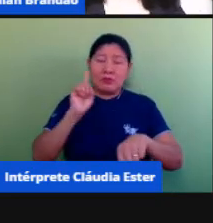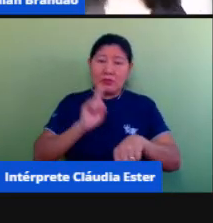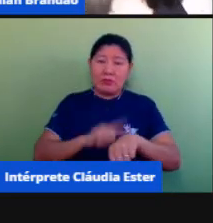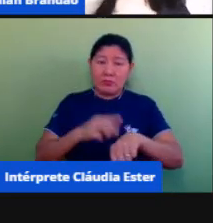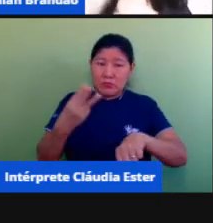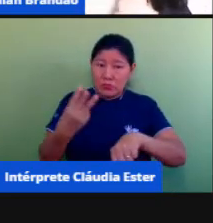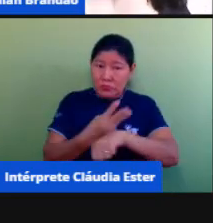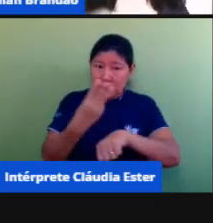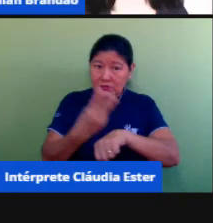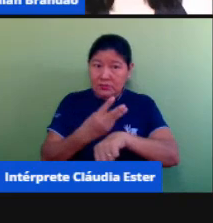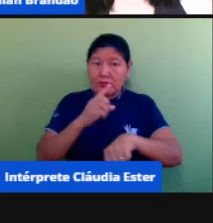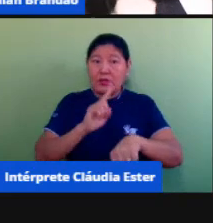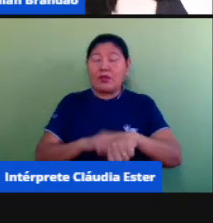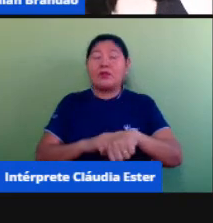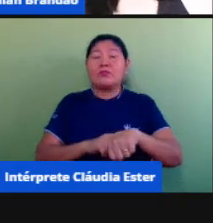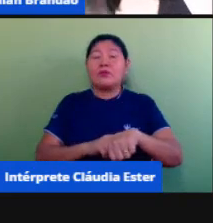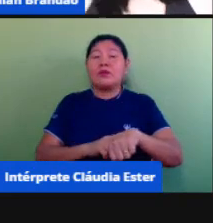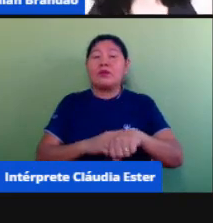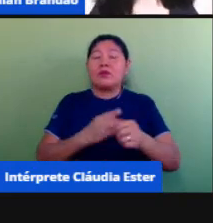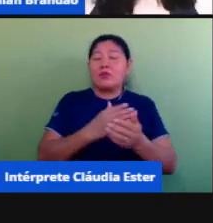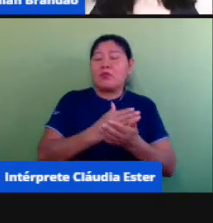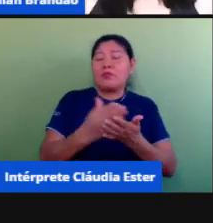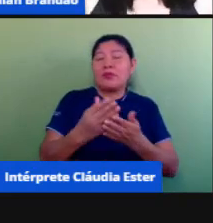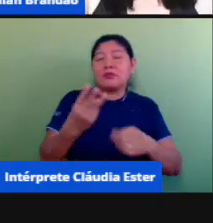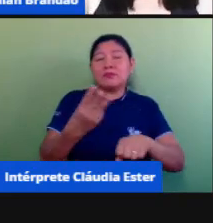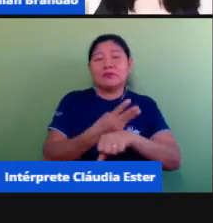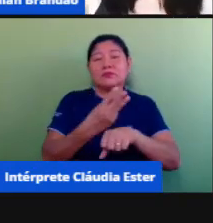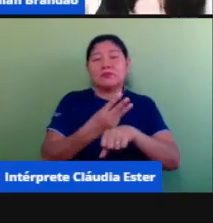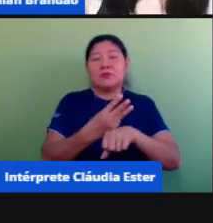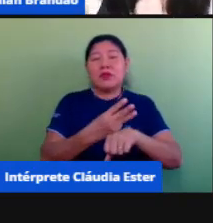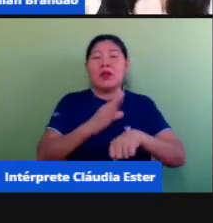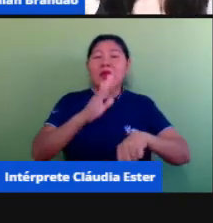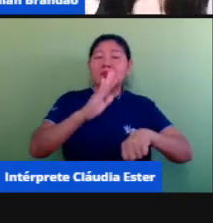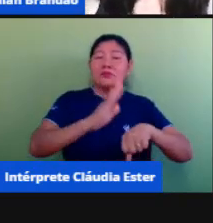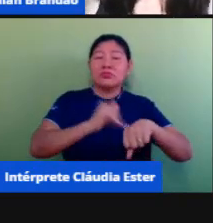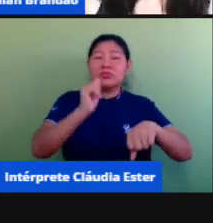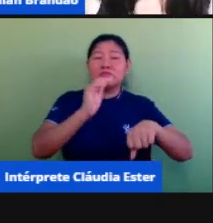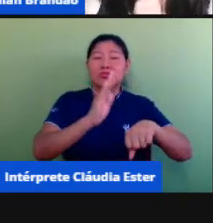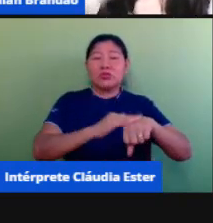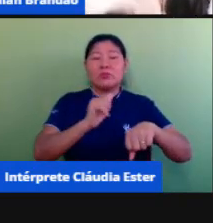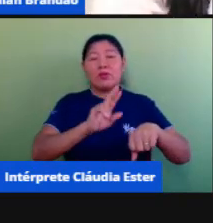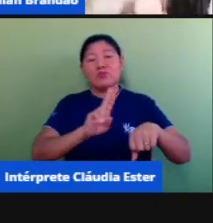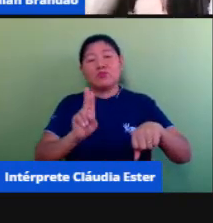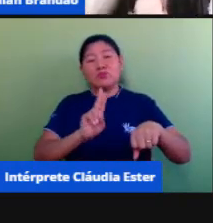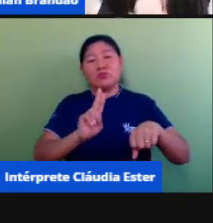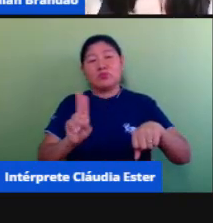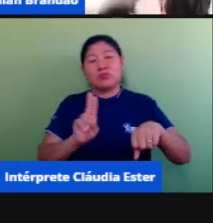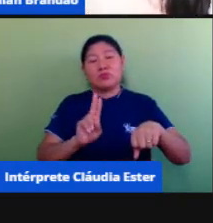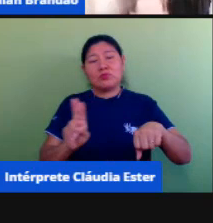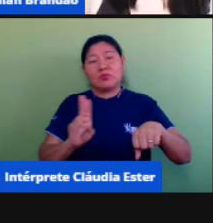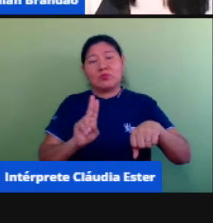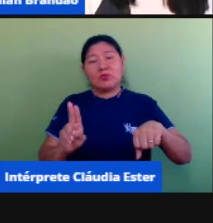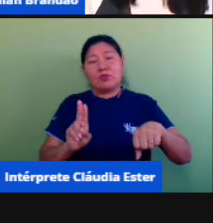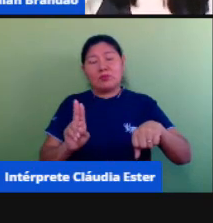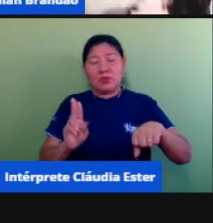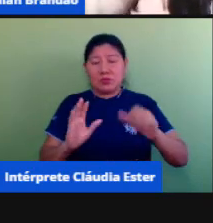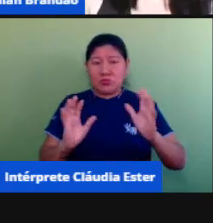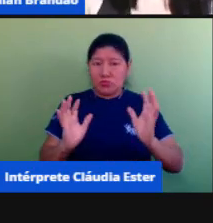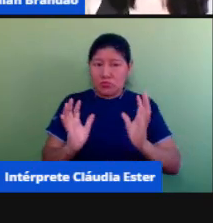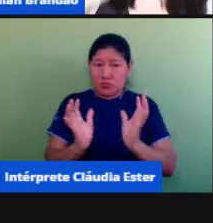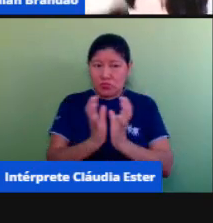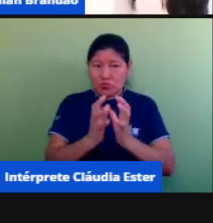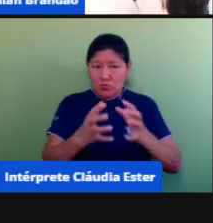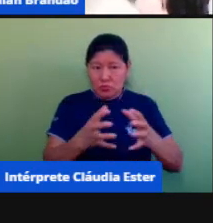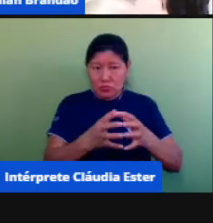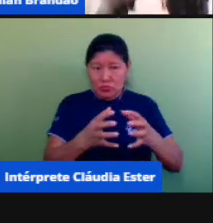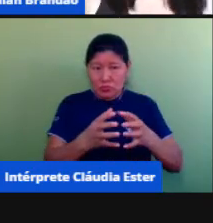chamada. Ele mesmo direciona a chamada. Aí os alunos vão escrevendo o nome no grupo de WhatsApp, no próprio grupo, dizendo que